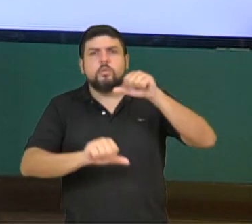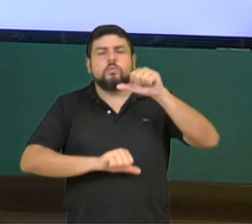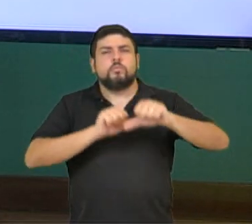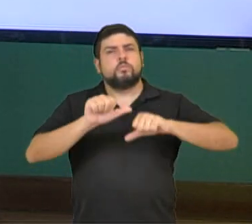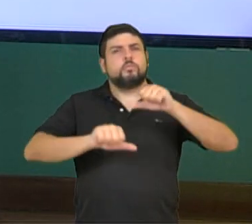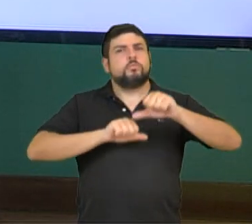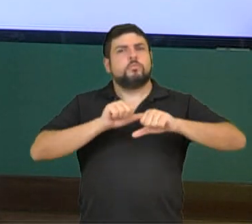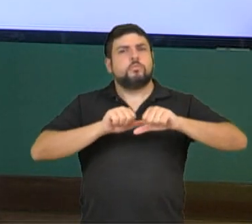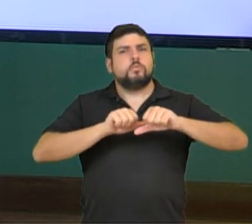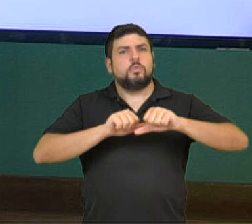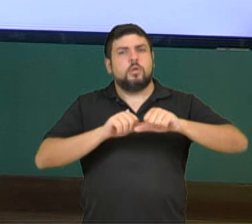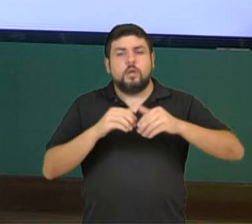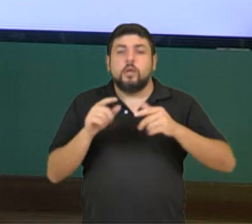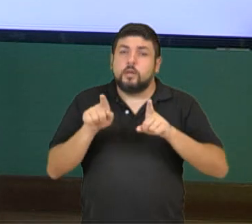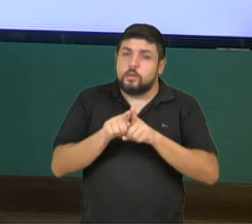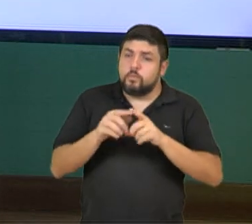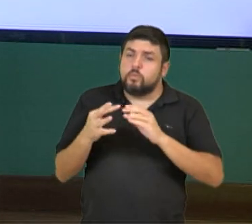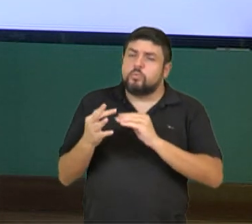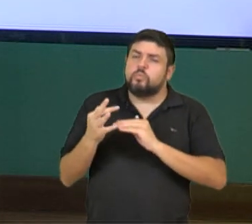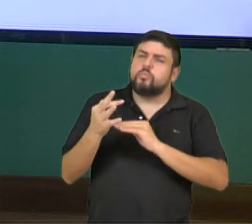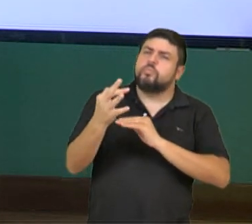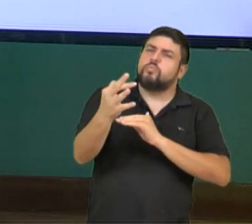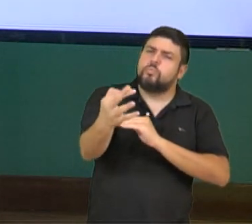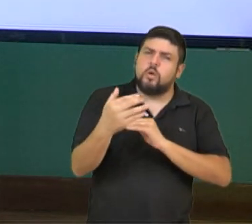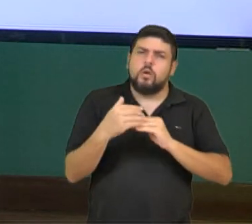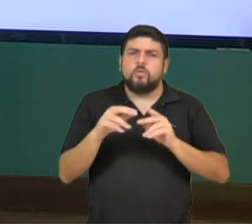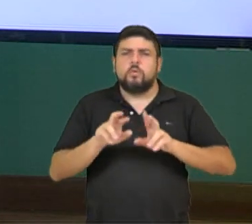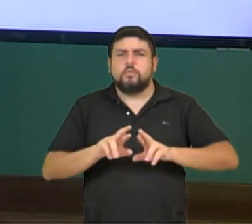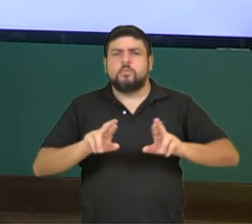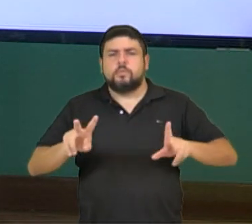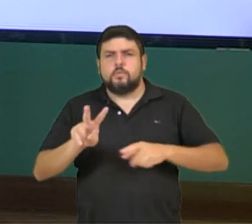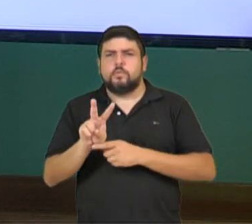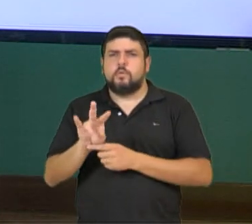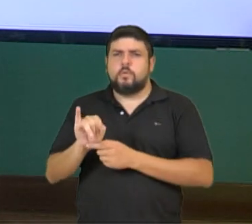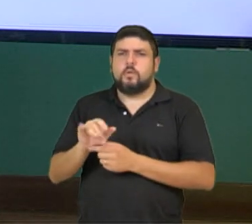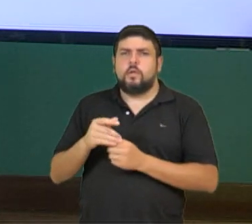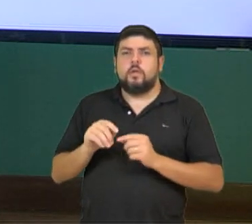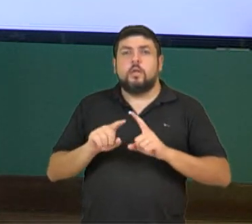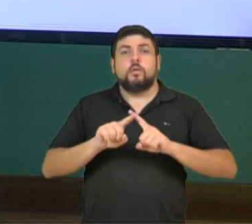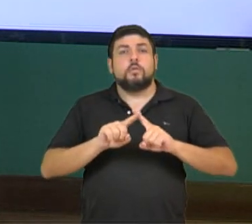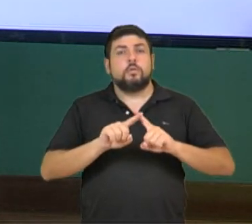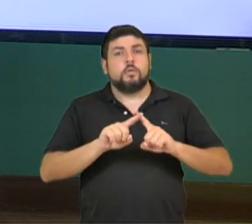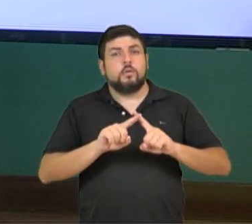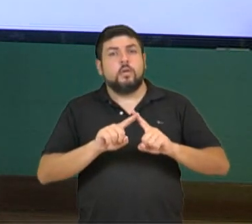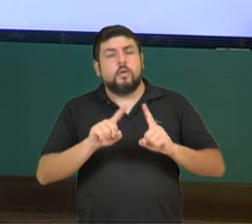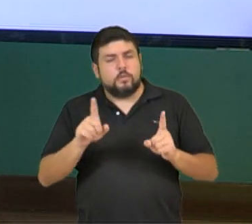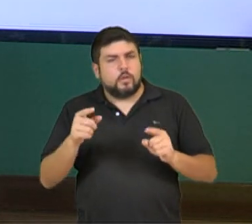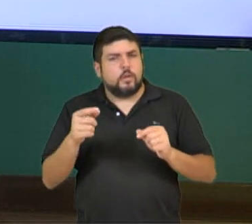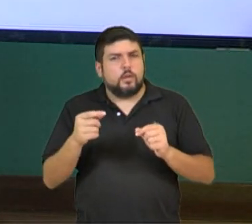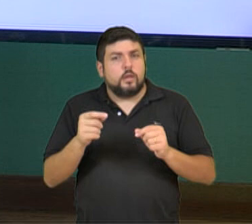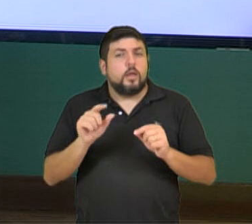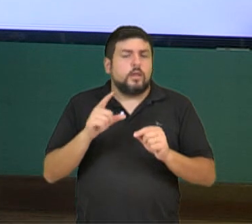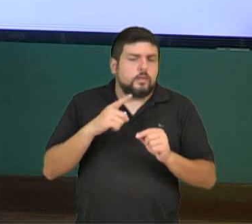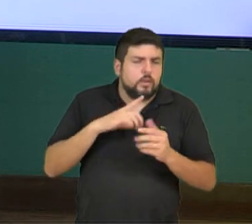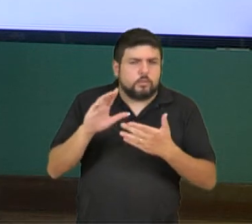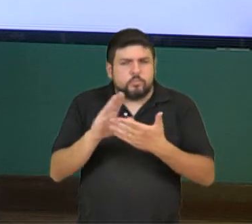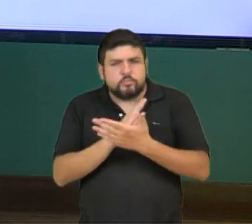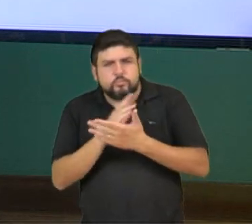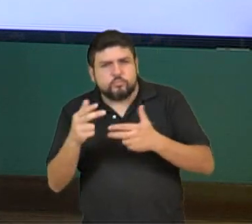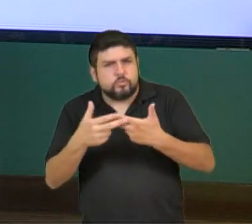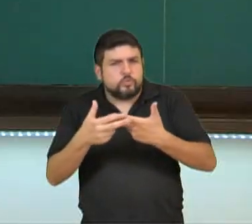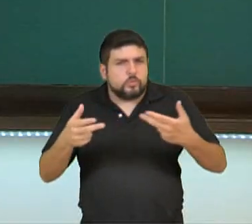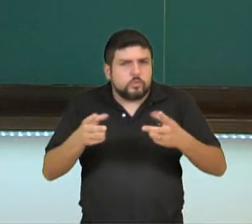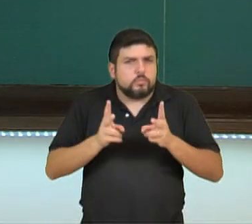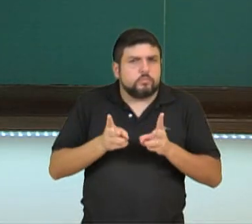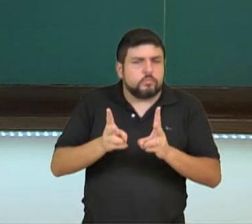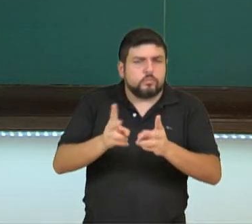dia de hoje, daqui a alguns anos também vai haver essas transformações, mas é importante ressaltar que vai haver as permanências. E vale